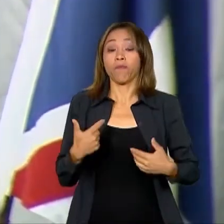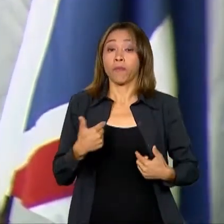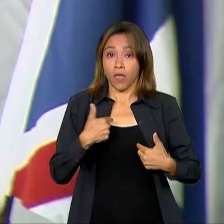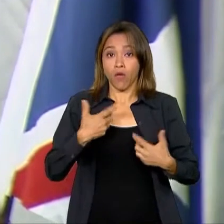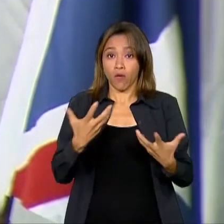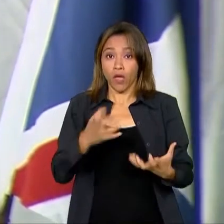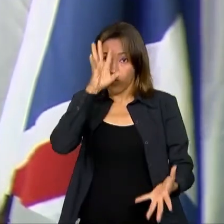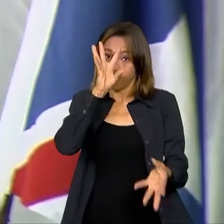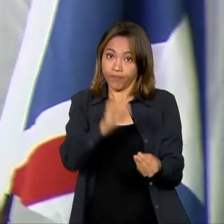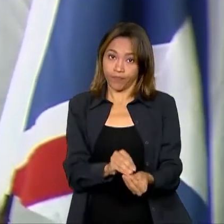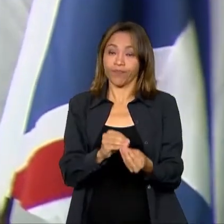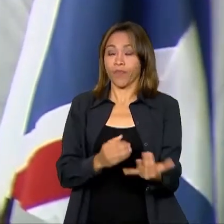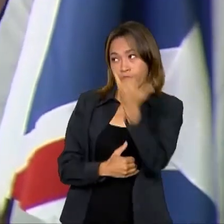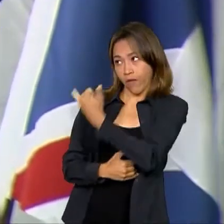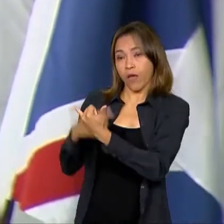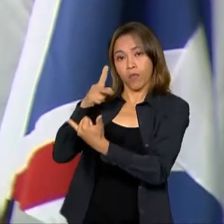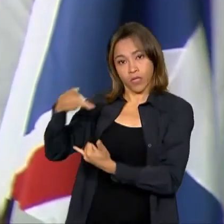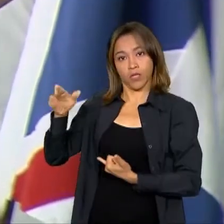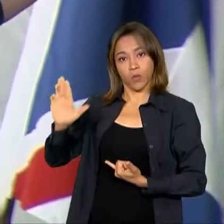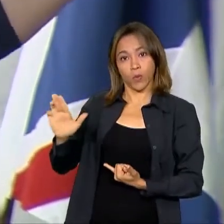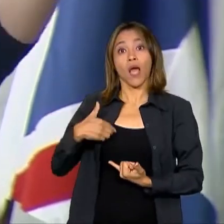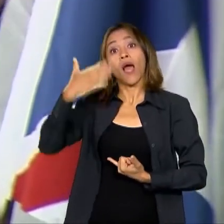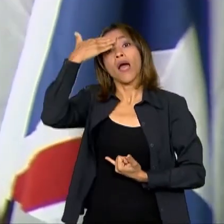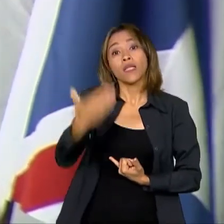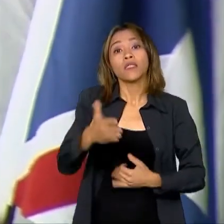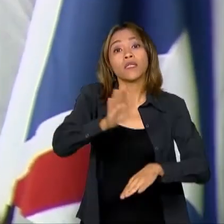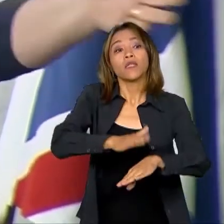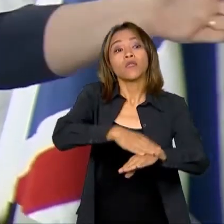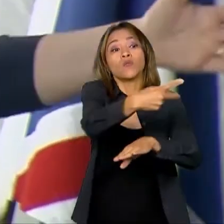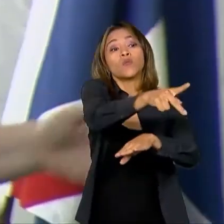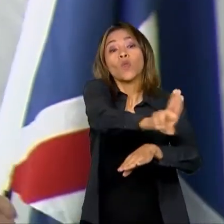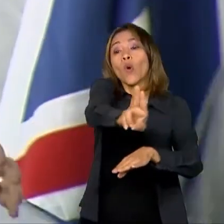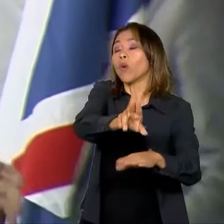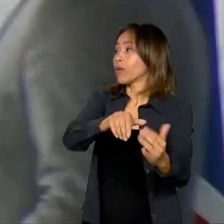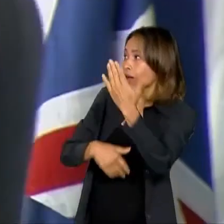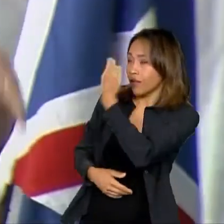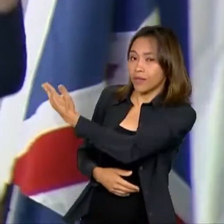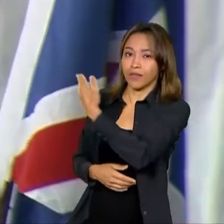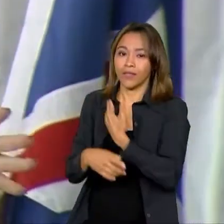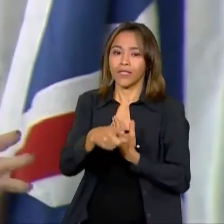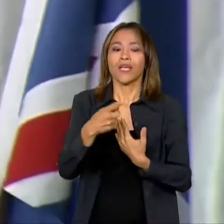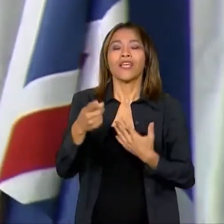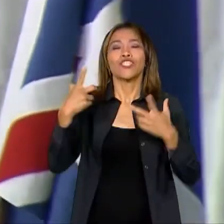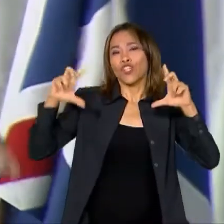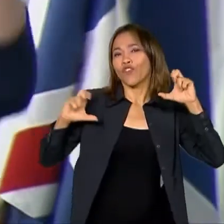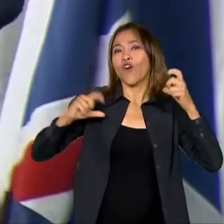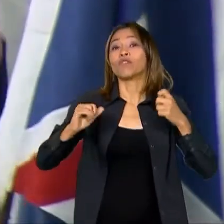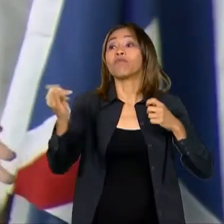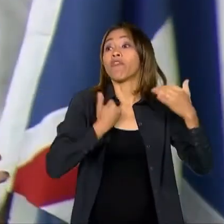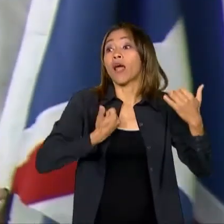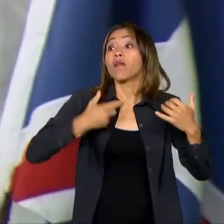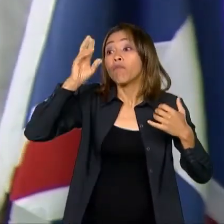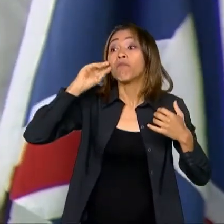as minhas palavras, presidente, agradecendo em nome da população. Eu vim aqui tirando foto e eles falavam: manda um beijo pro presidente